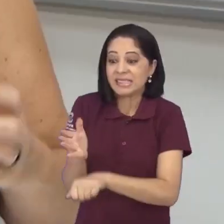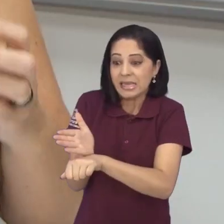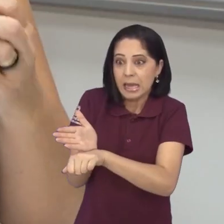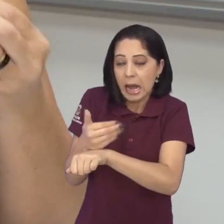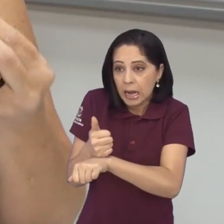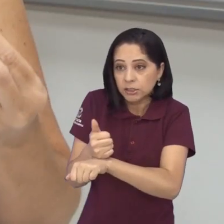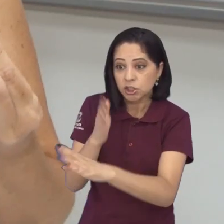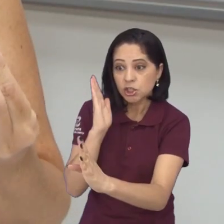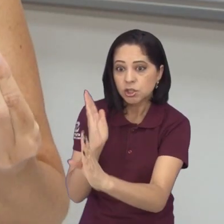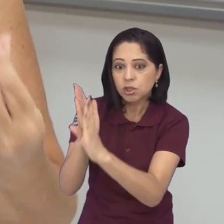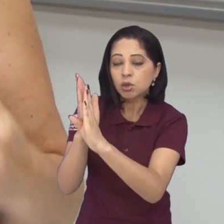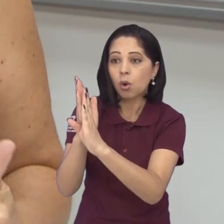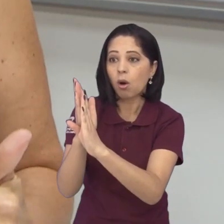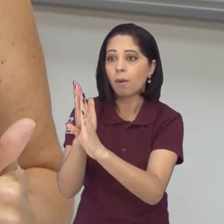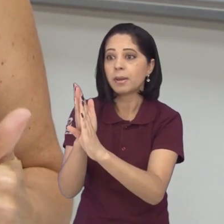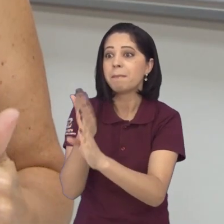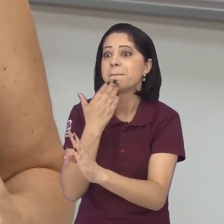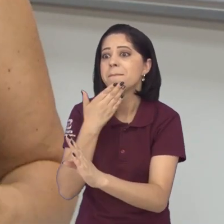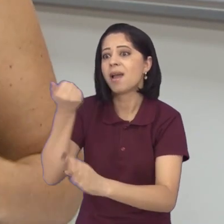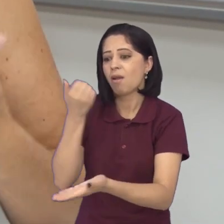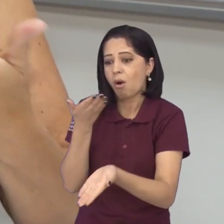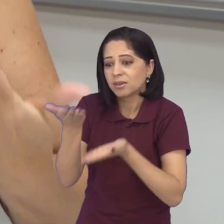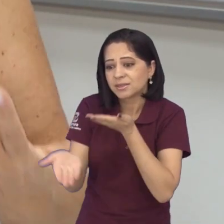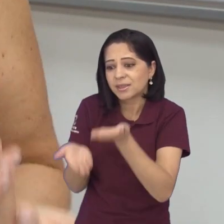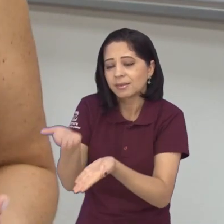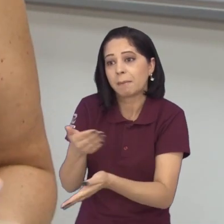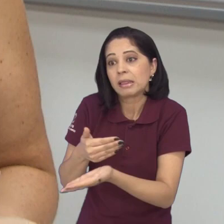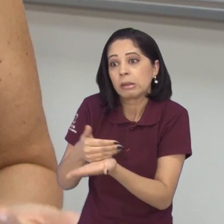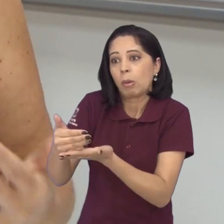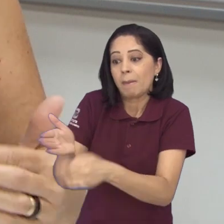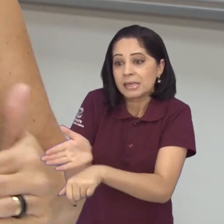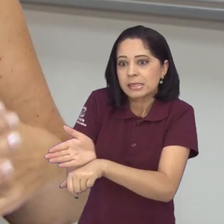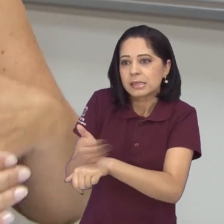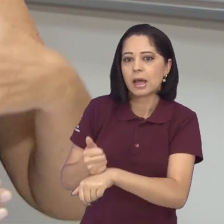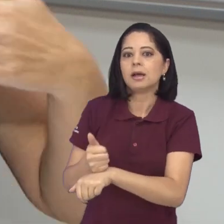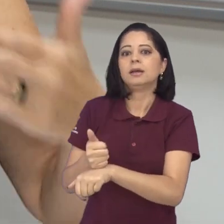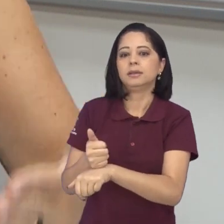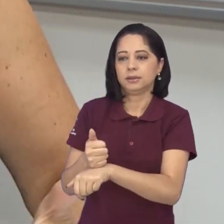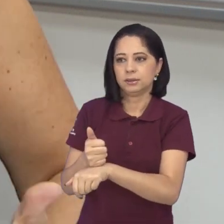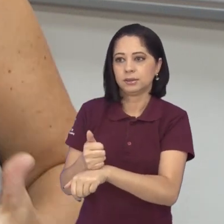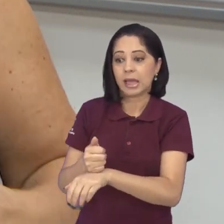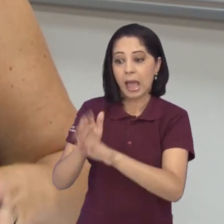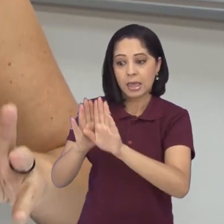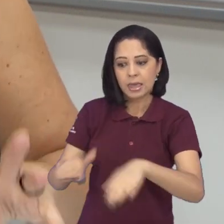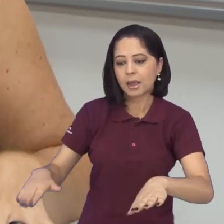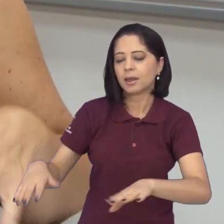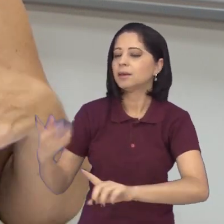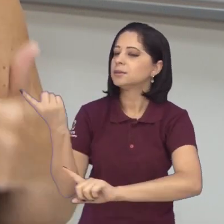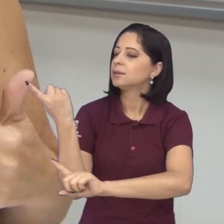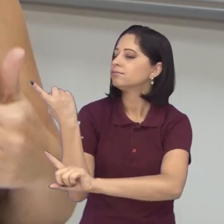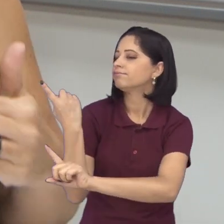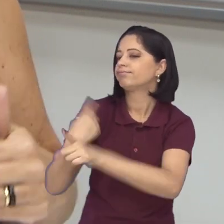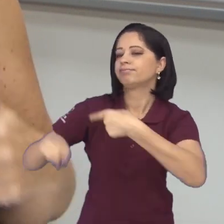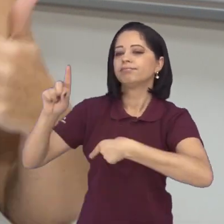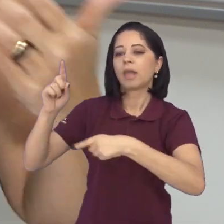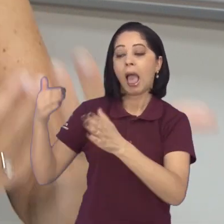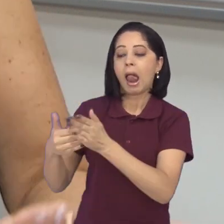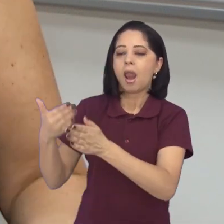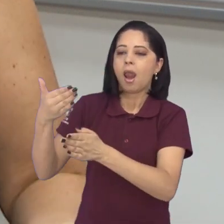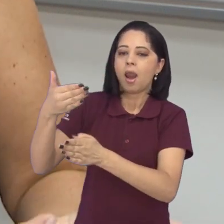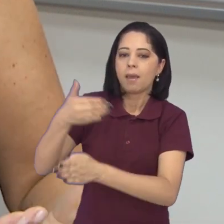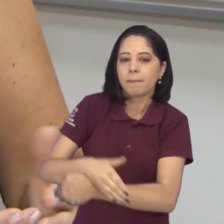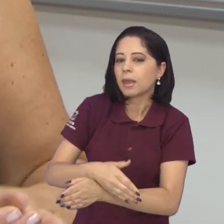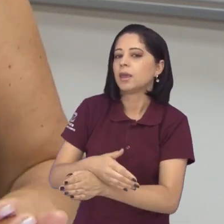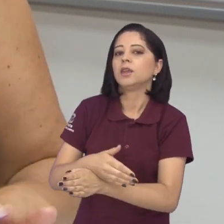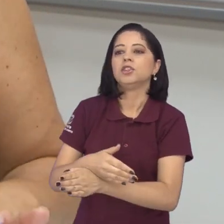urgente. Quanto mais cedo detectar, mais cedo um tratamento ou um acompanhamento, e ela pode